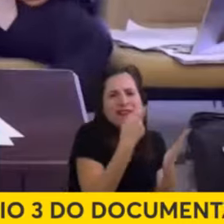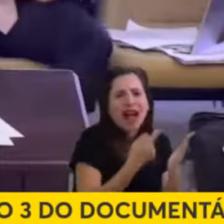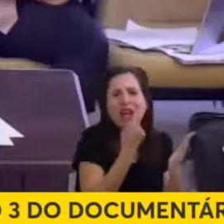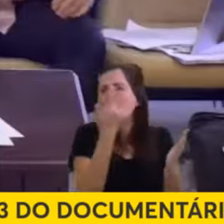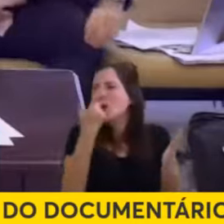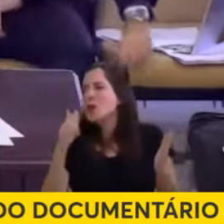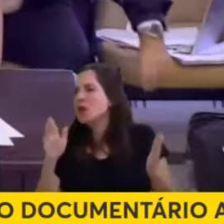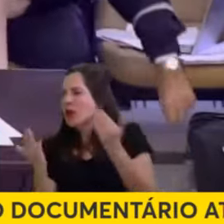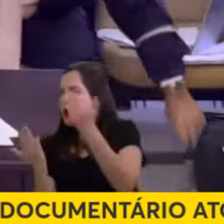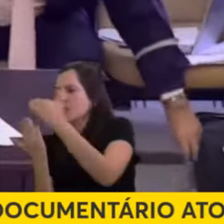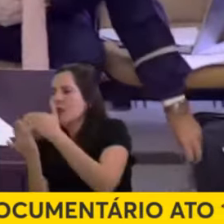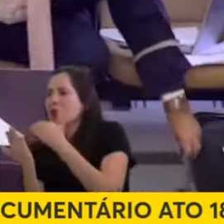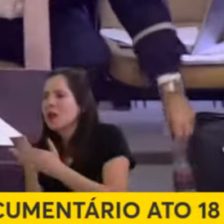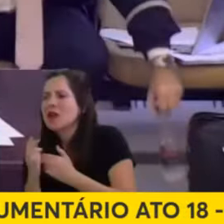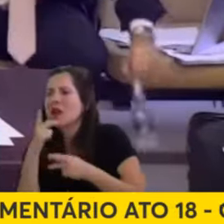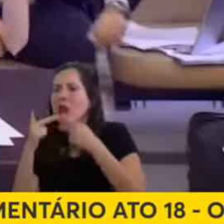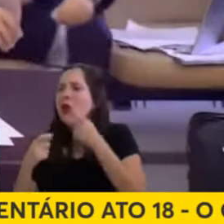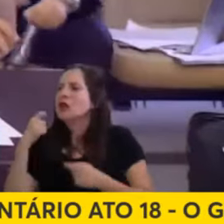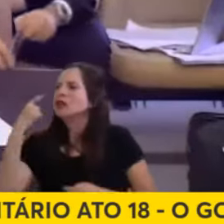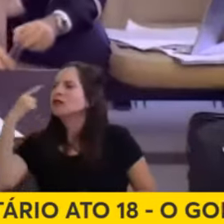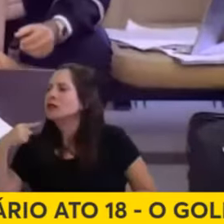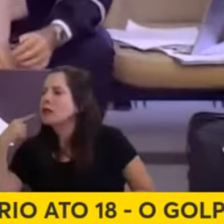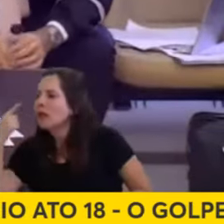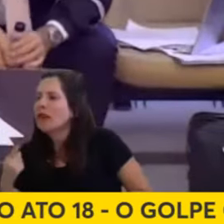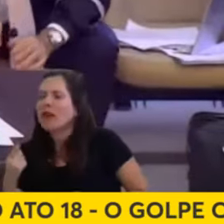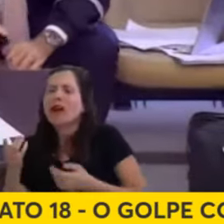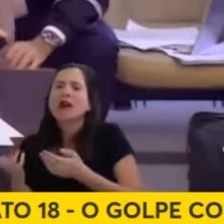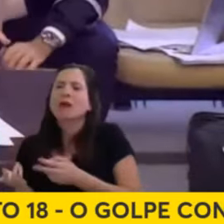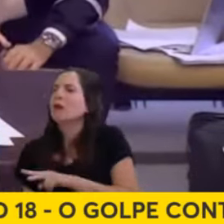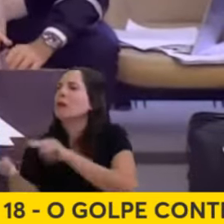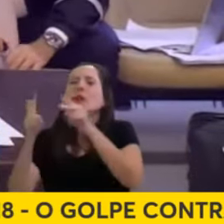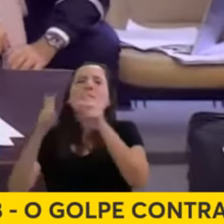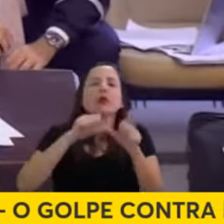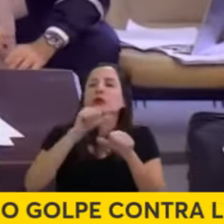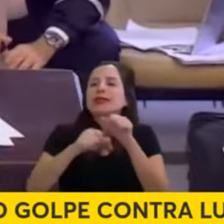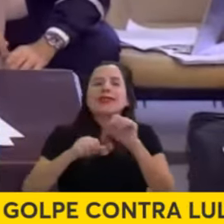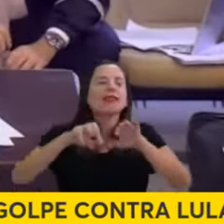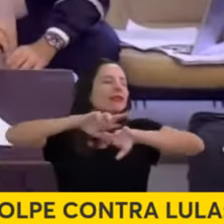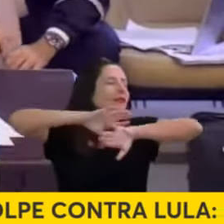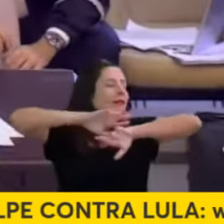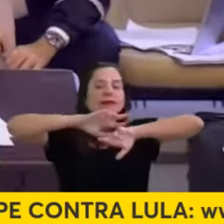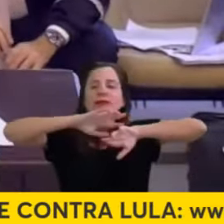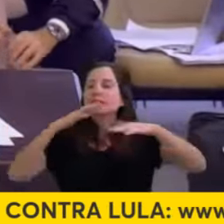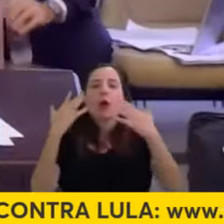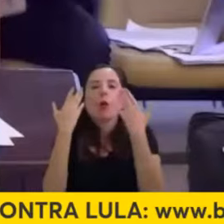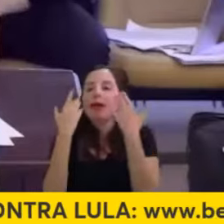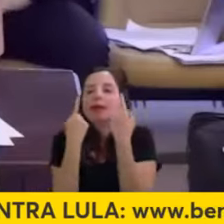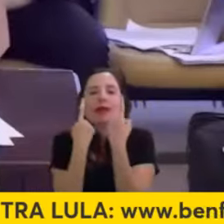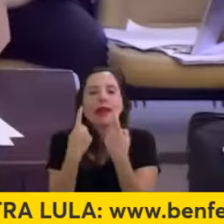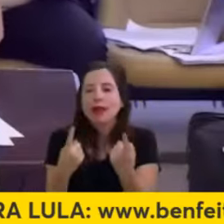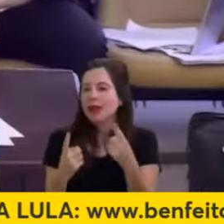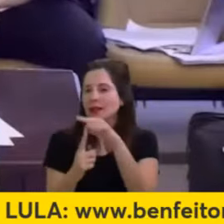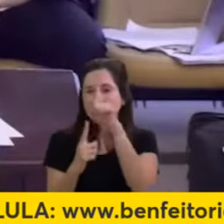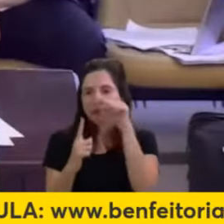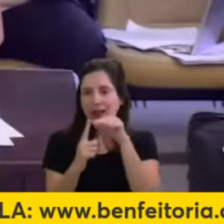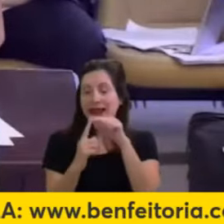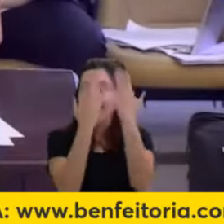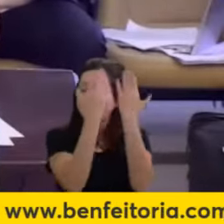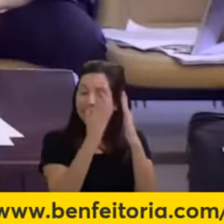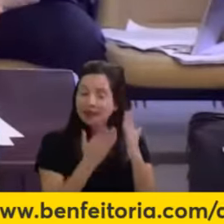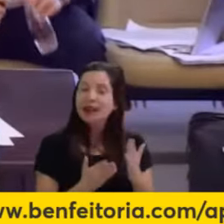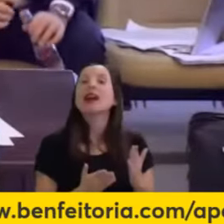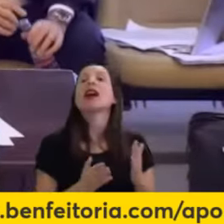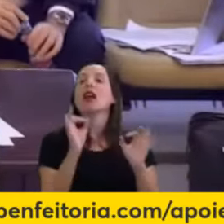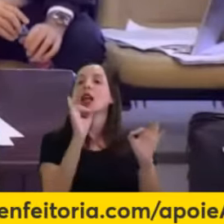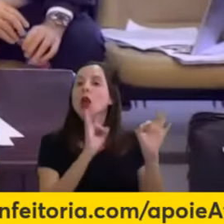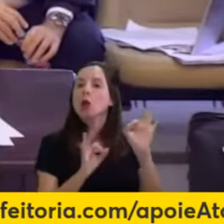suplente era advogado depois foi vendido o cargo ou foi enfim não interessa intenção A análise é muito objetiva e Aqui nós temos uma só